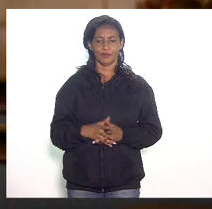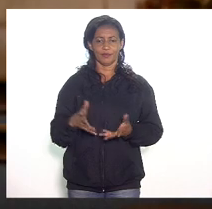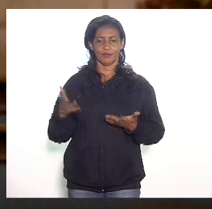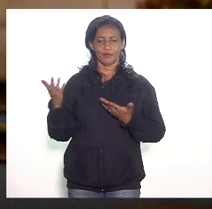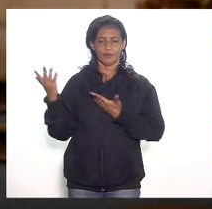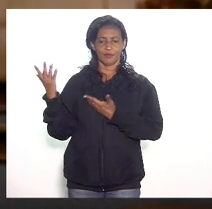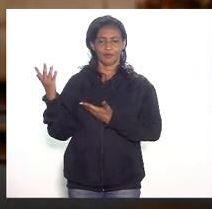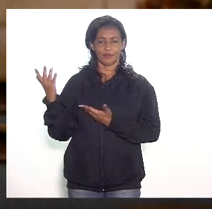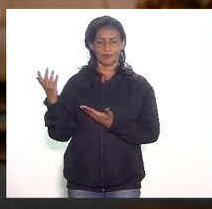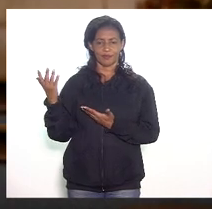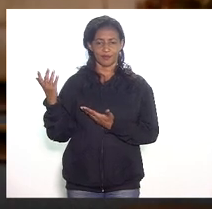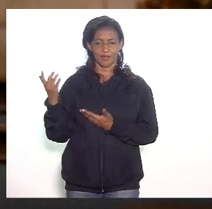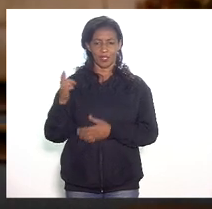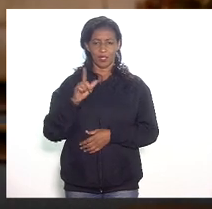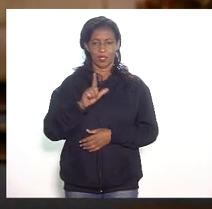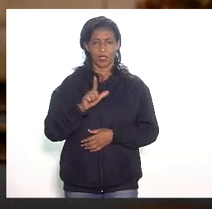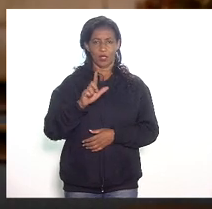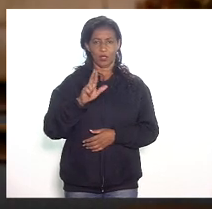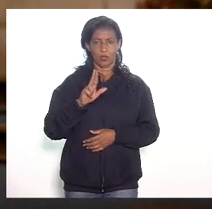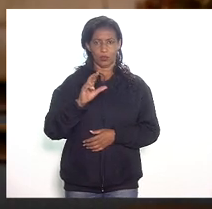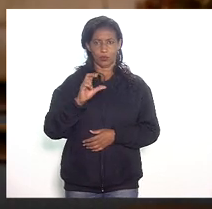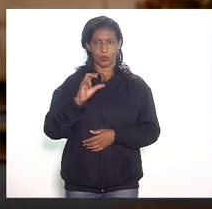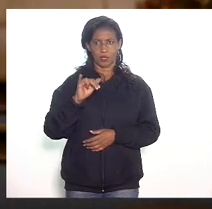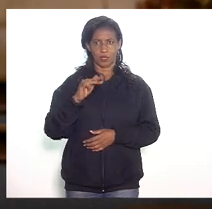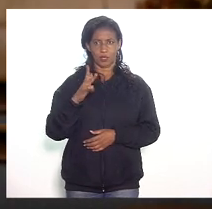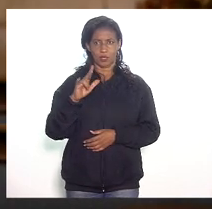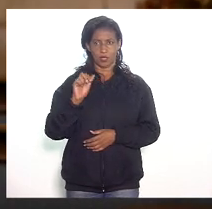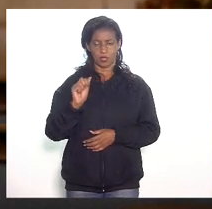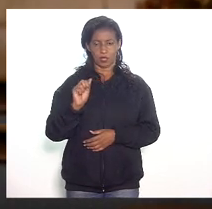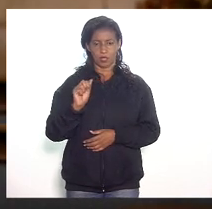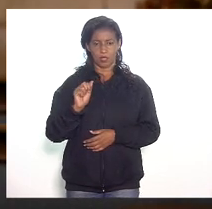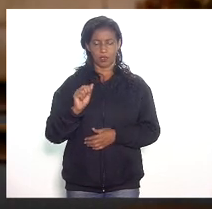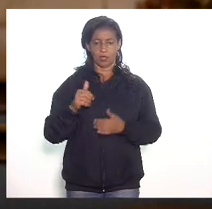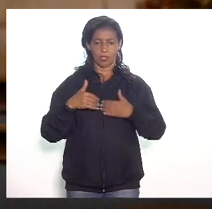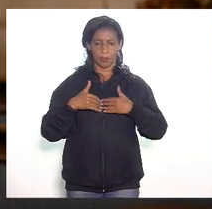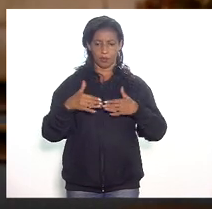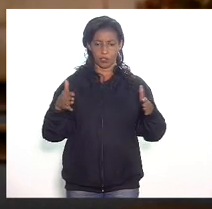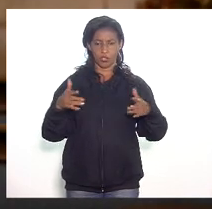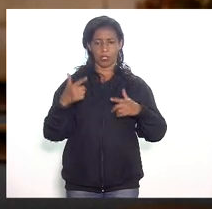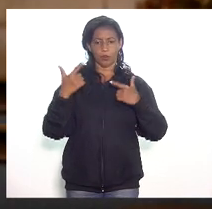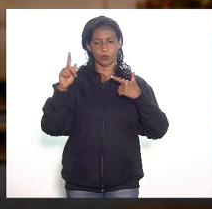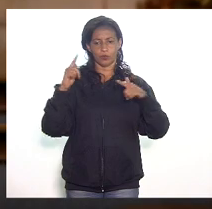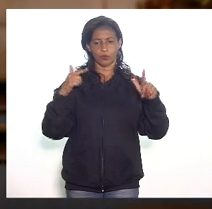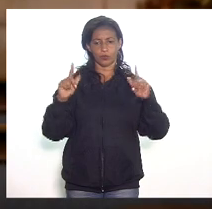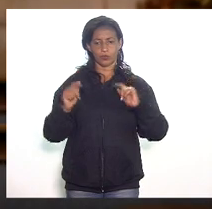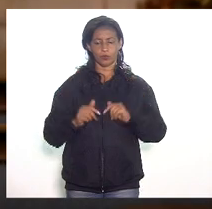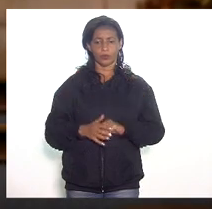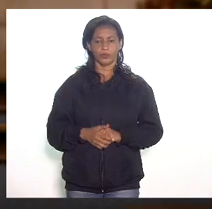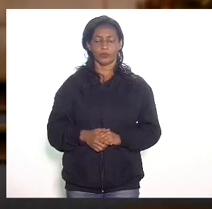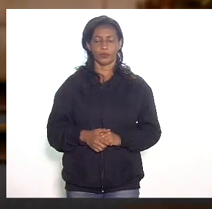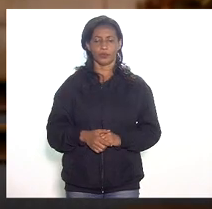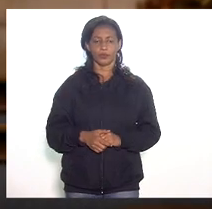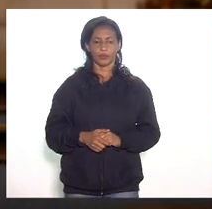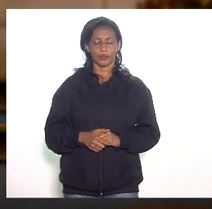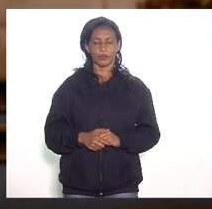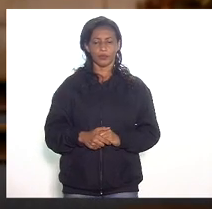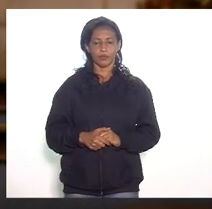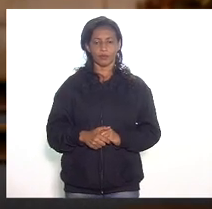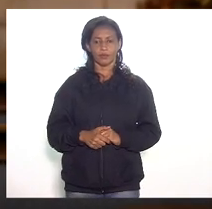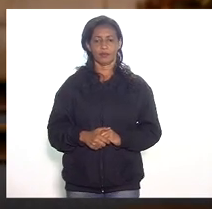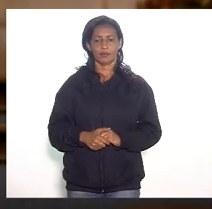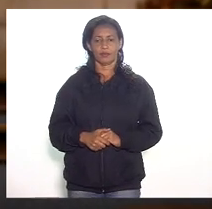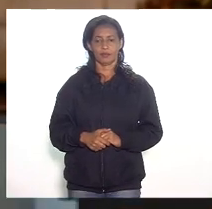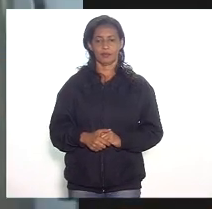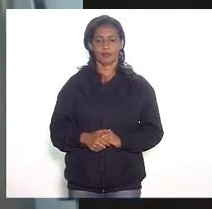com a palavra, deputada Lucinha. Em seguida, a gente abre pra alguns demais. Lucinha, por favor. Eu queria